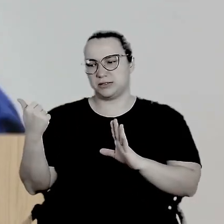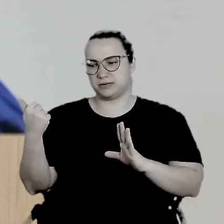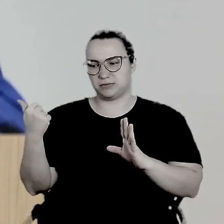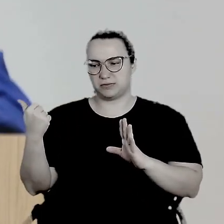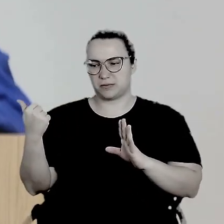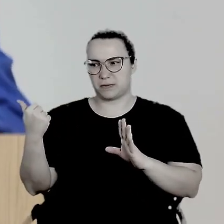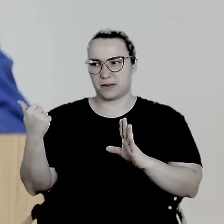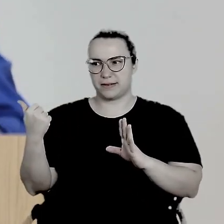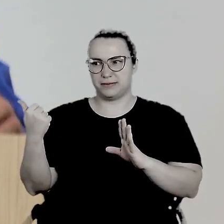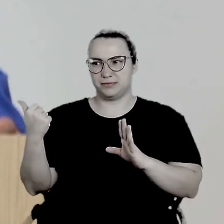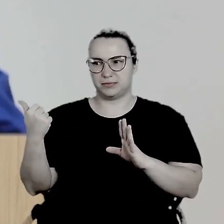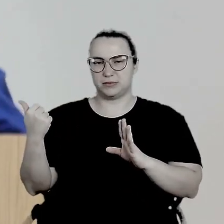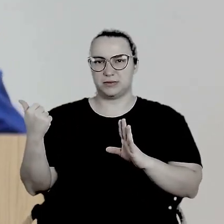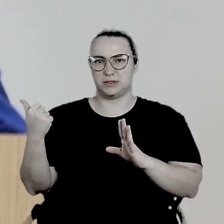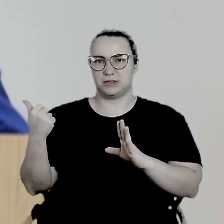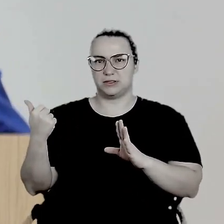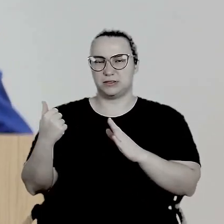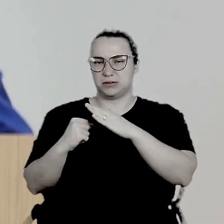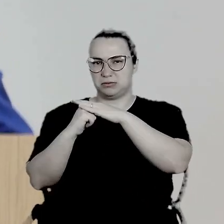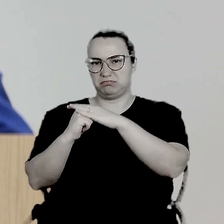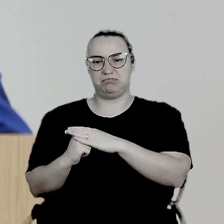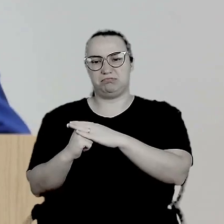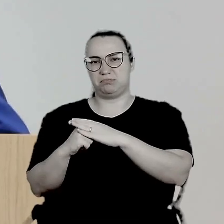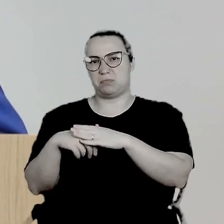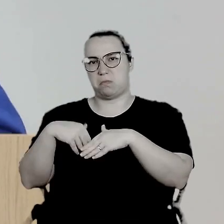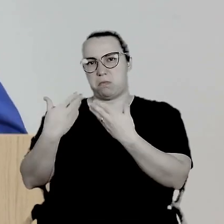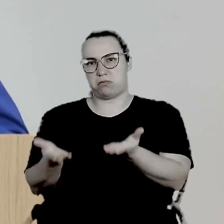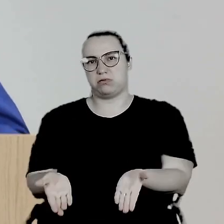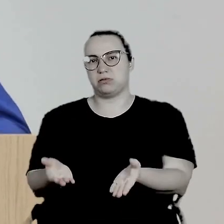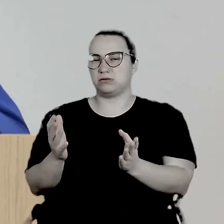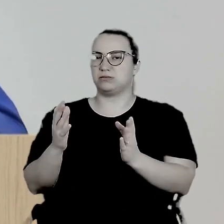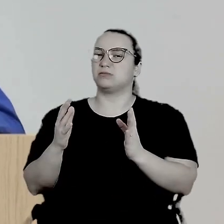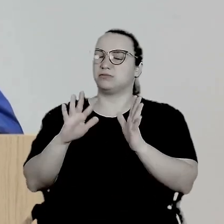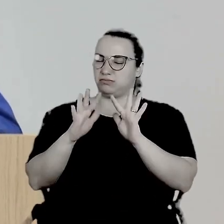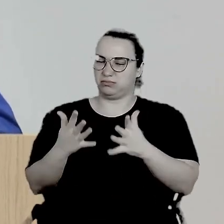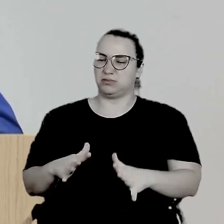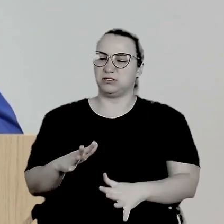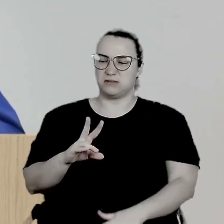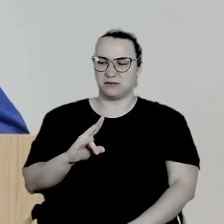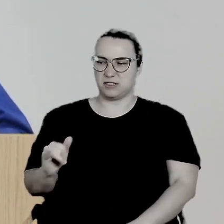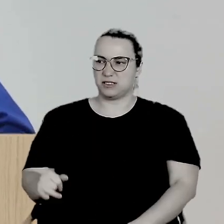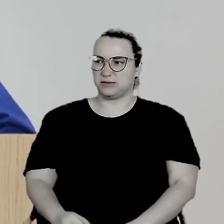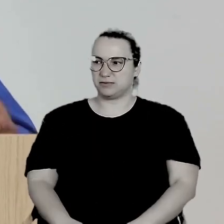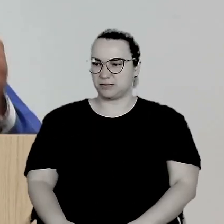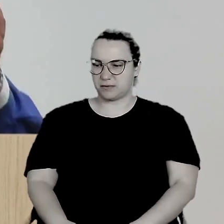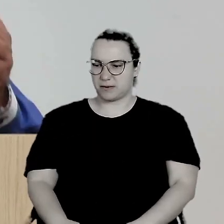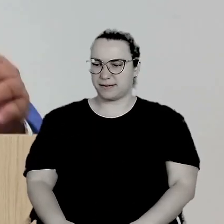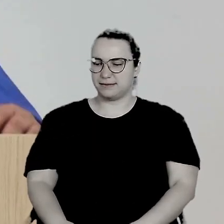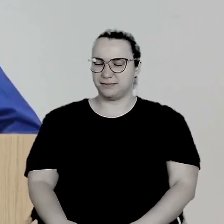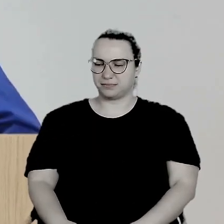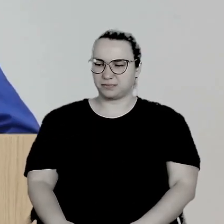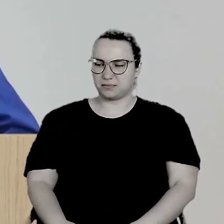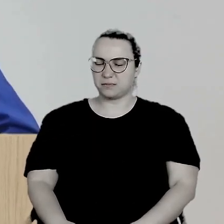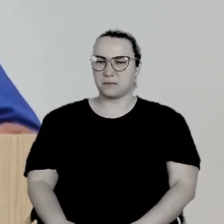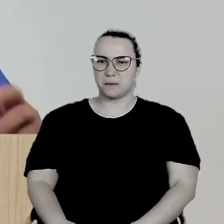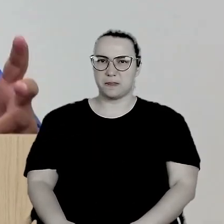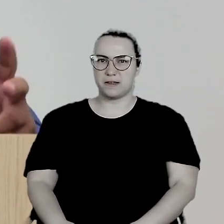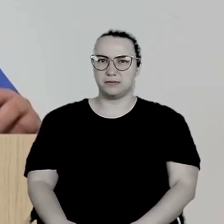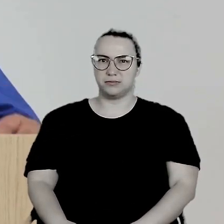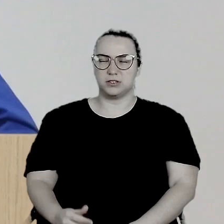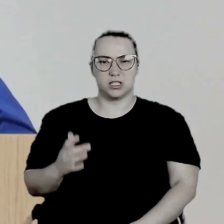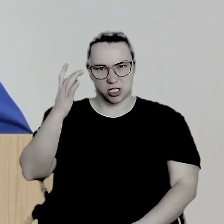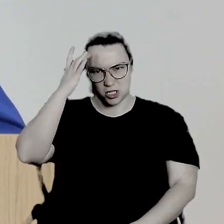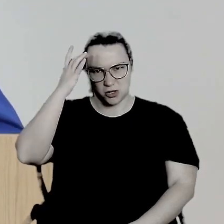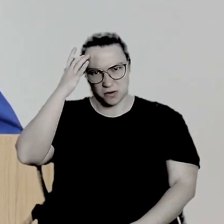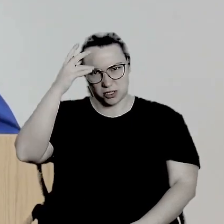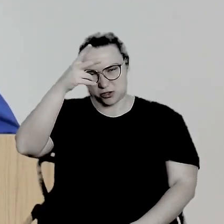aquelas escoras, com certeza teríamos acidente. O mais incrível que eu acho, eu sei que não é por parte do prefeito, o prefeito